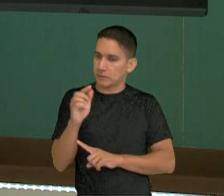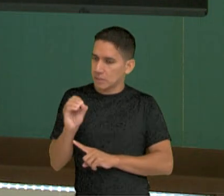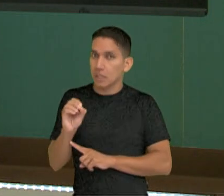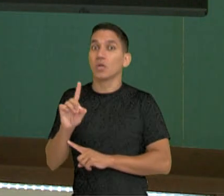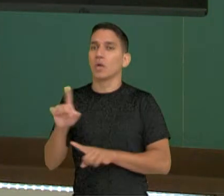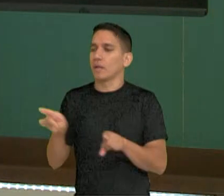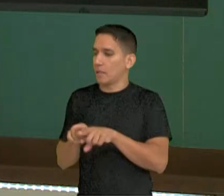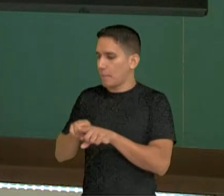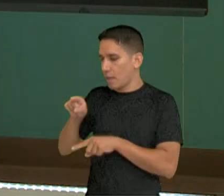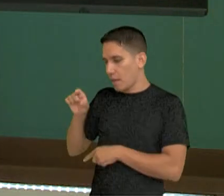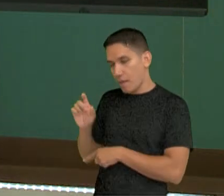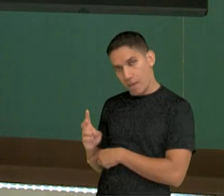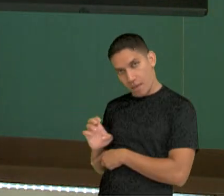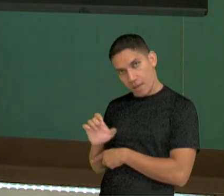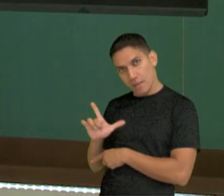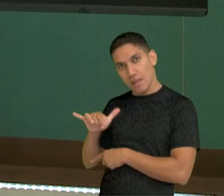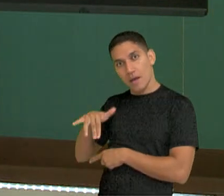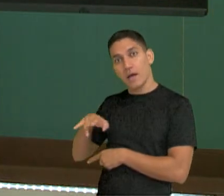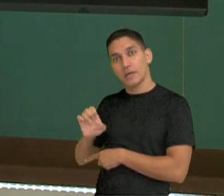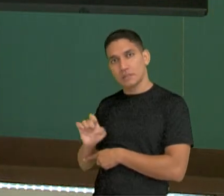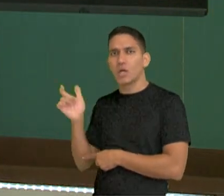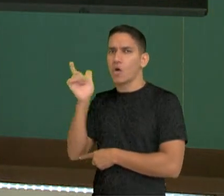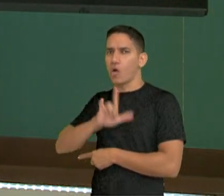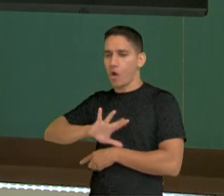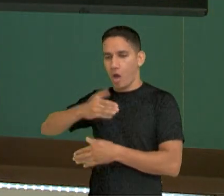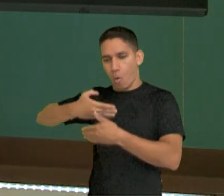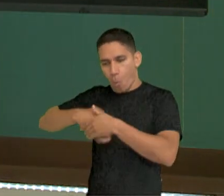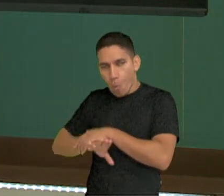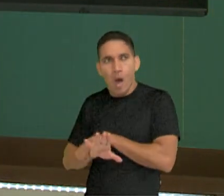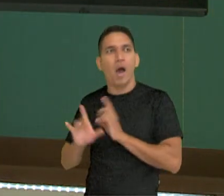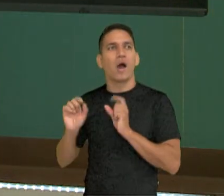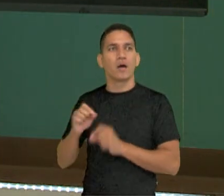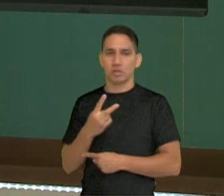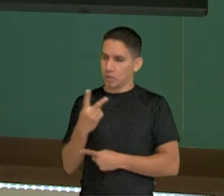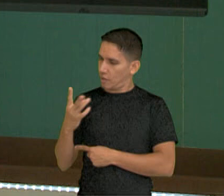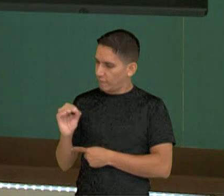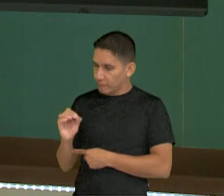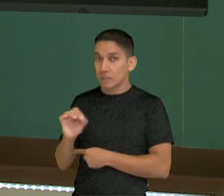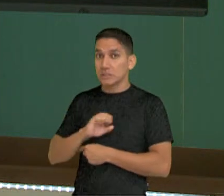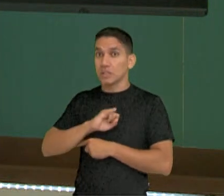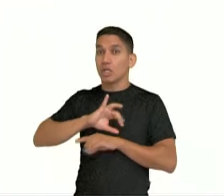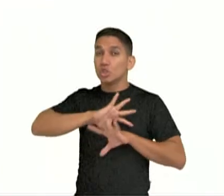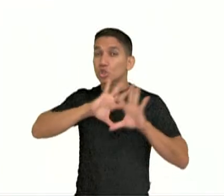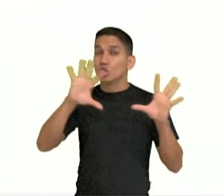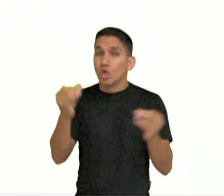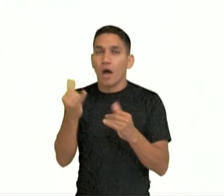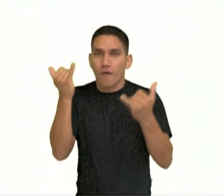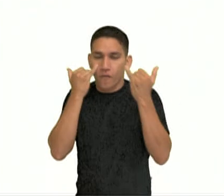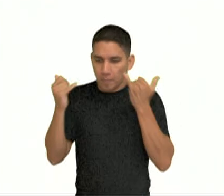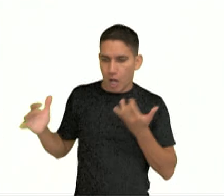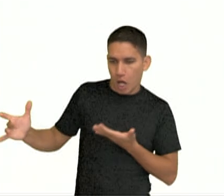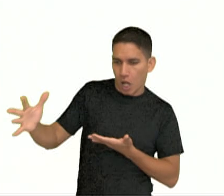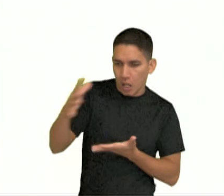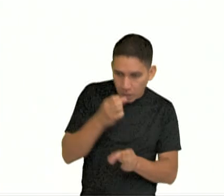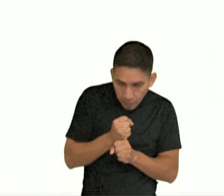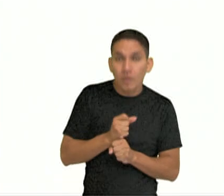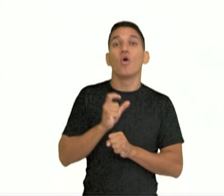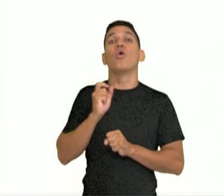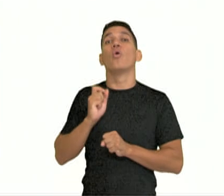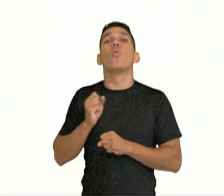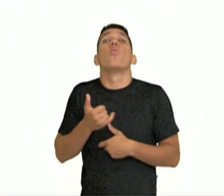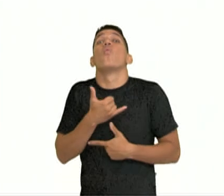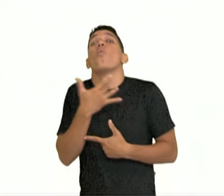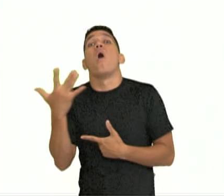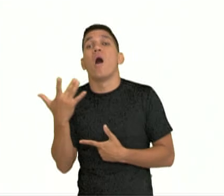guardar 220 ao longo de 6 meses. Agora, sintetizando todas essas informações, a gente viu qual é o valor